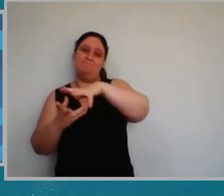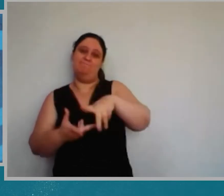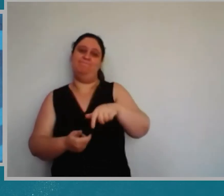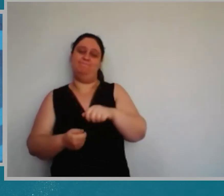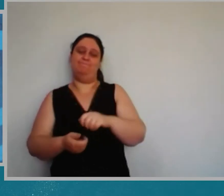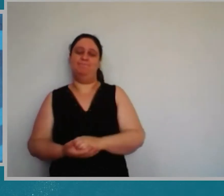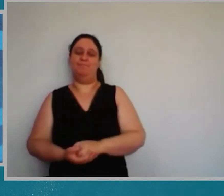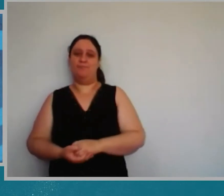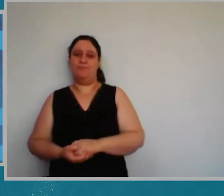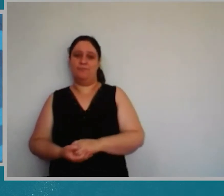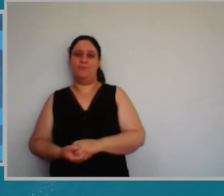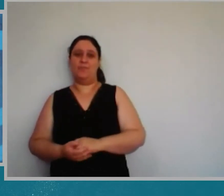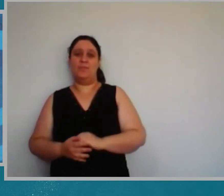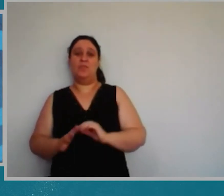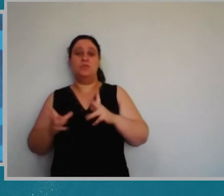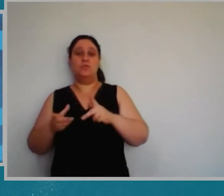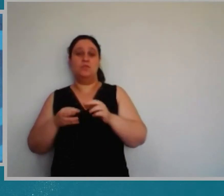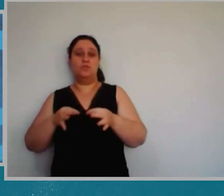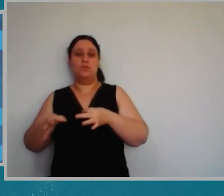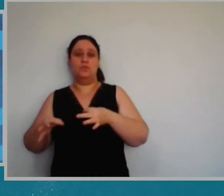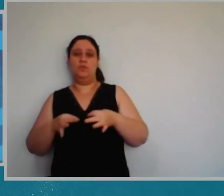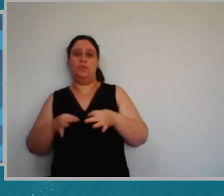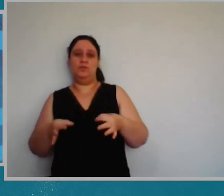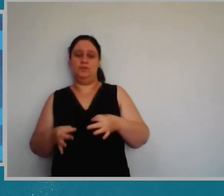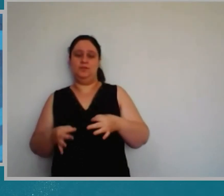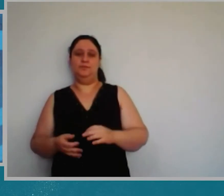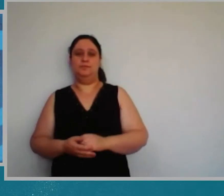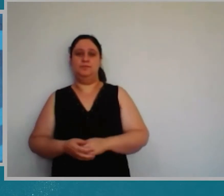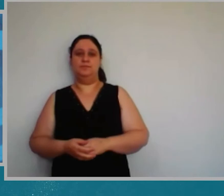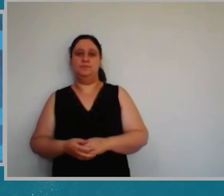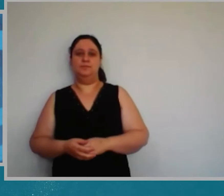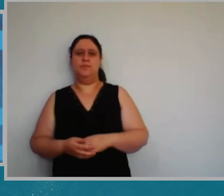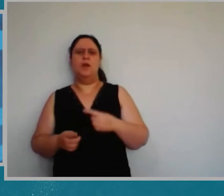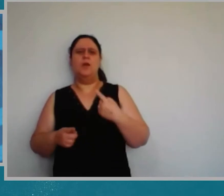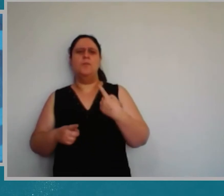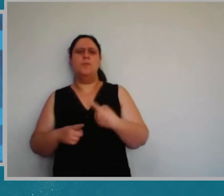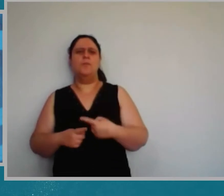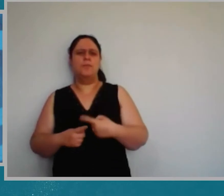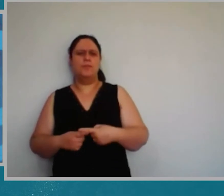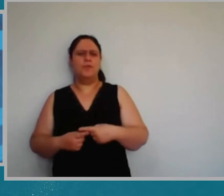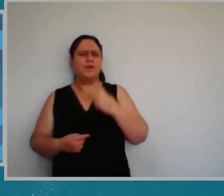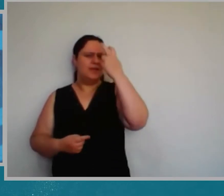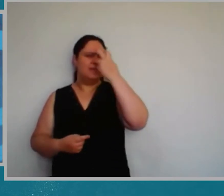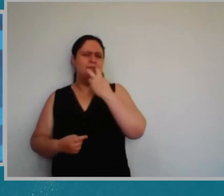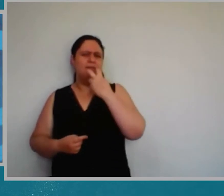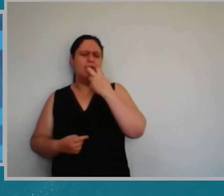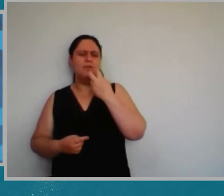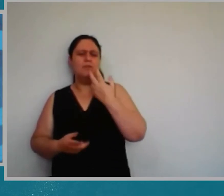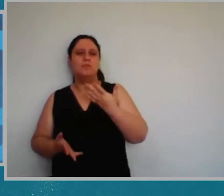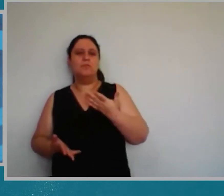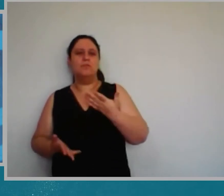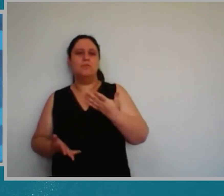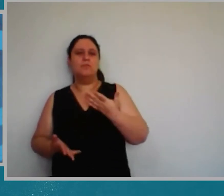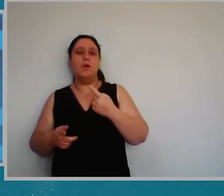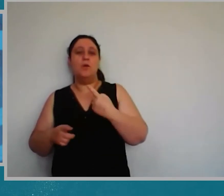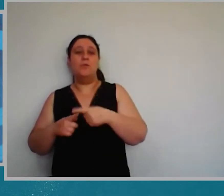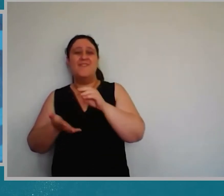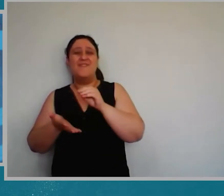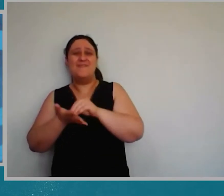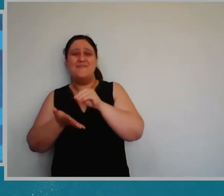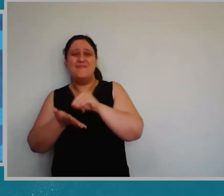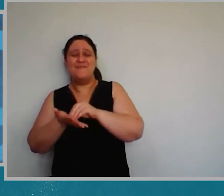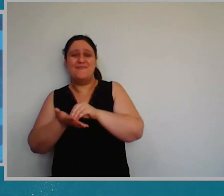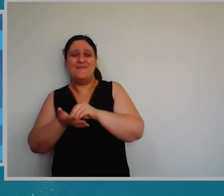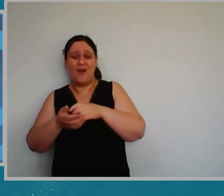tudo entra em ordem. Por que há cegos? Por causa da falta do governo de Deus. Por que